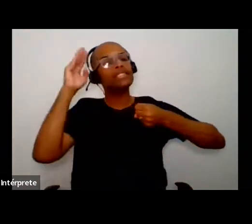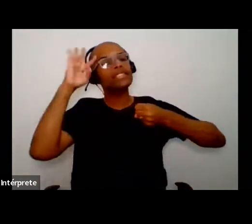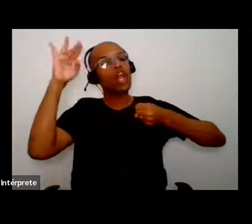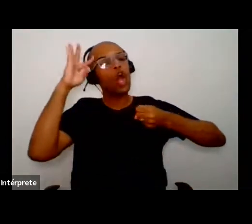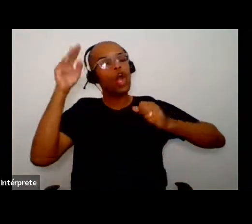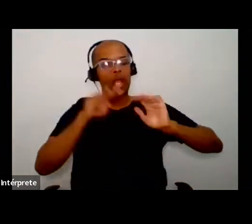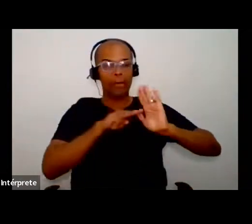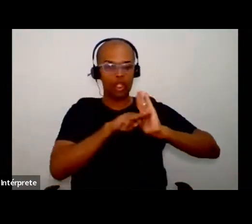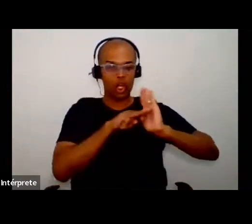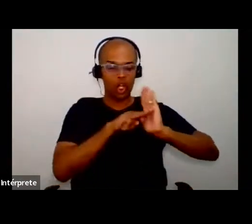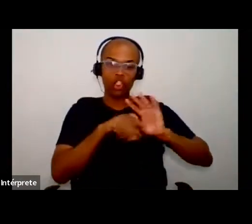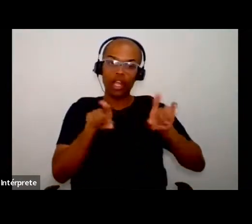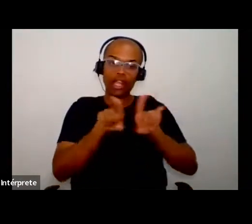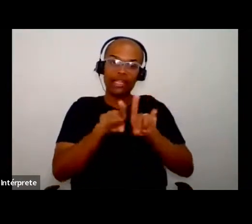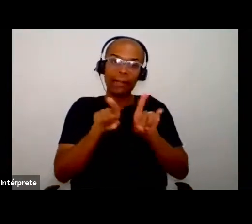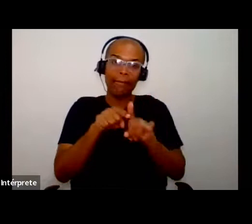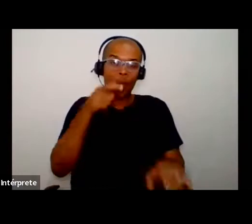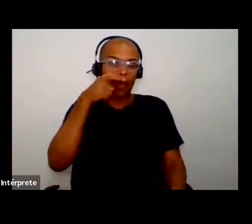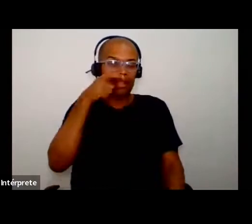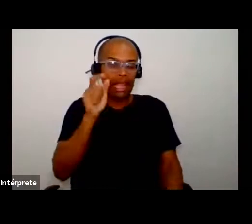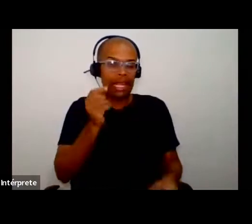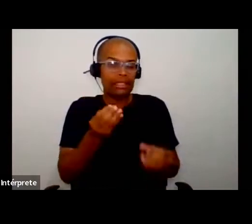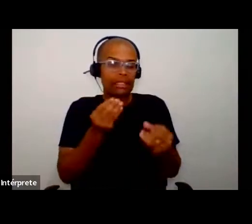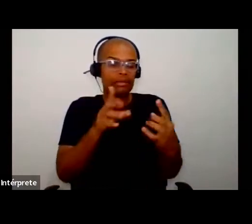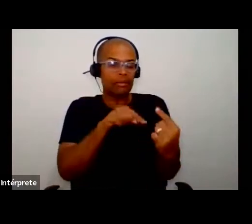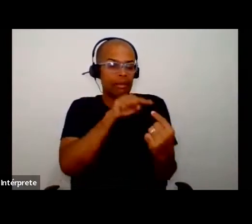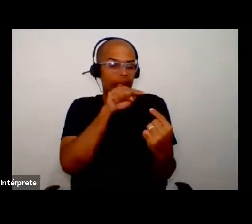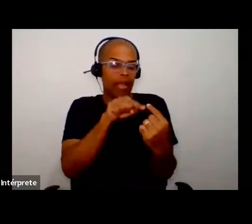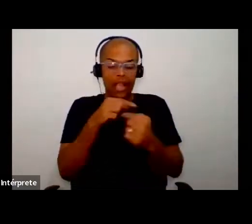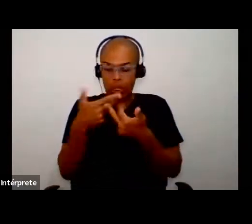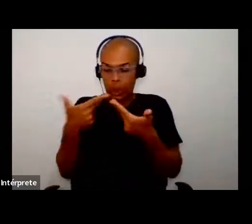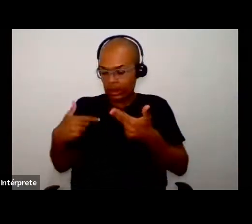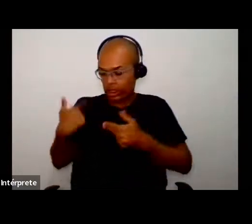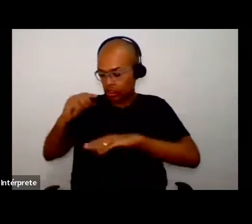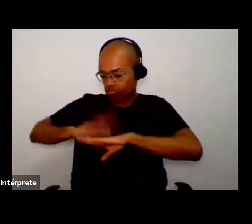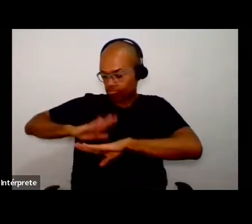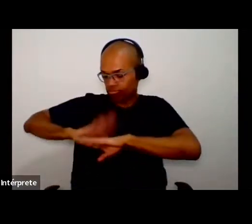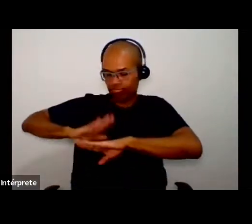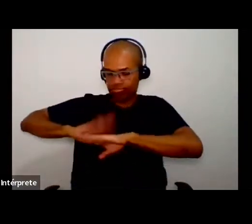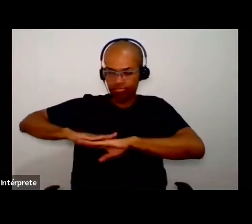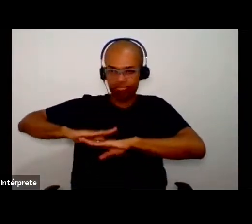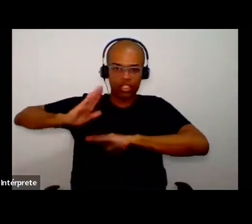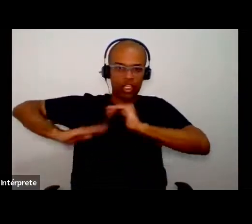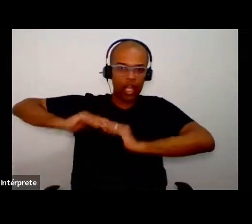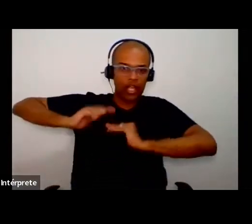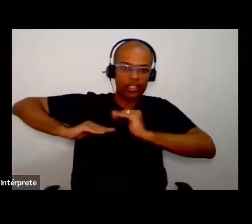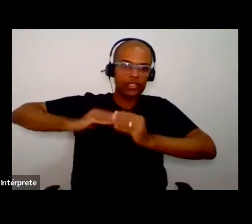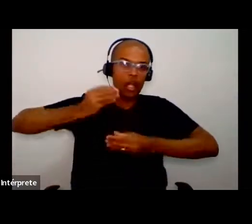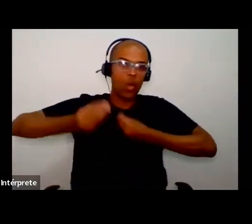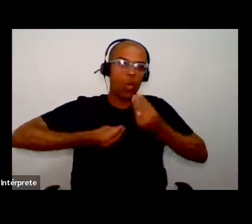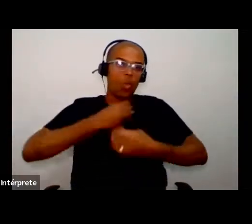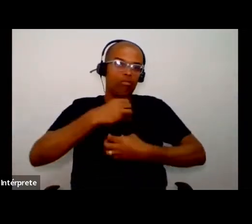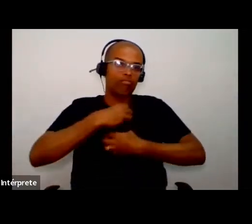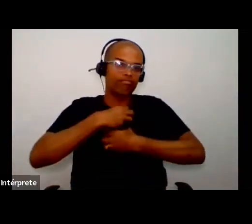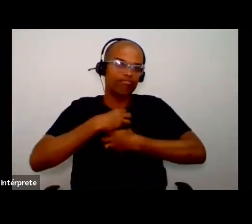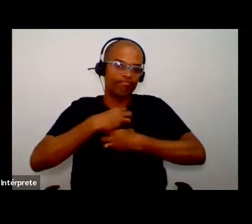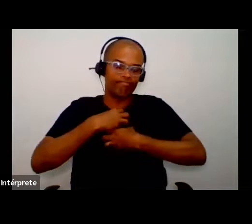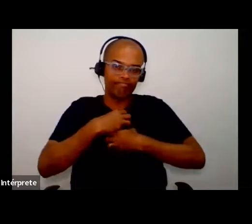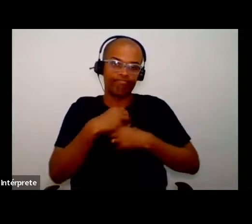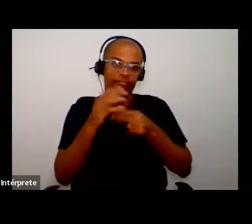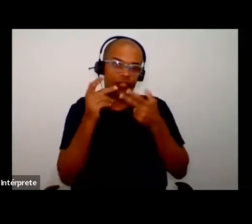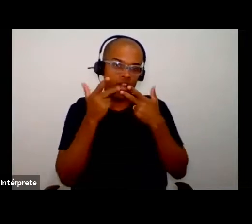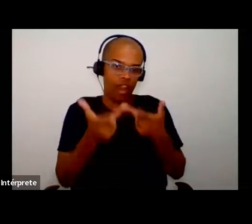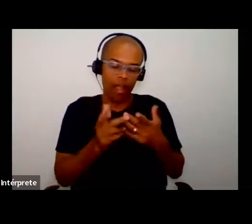e os interesses a que servem o que fazemos, nossas ações, nossos modos de agir, nossos modos de